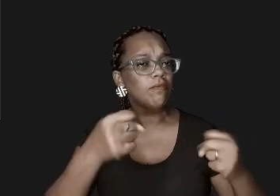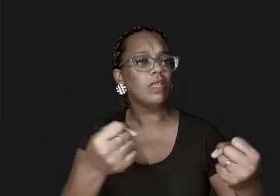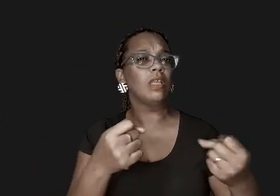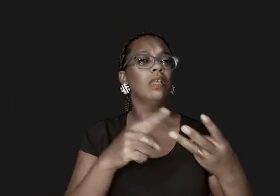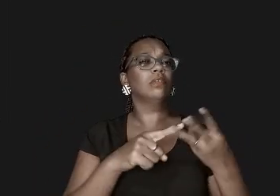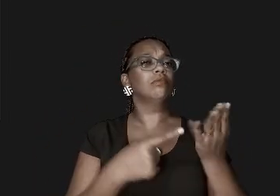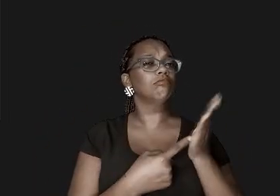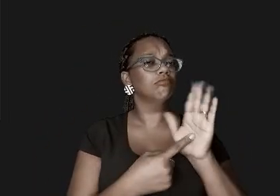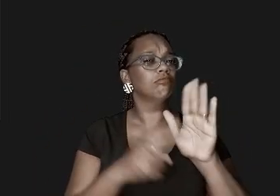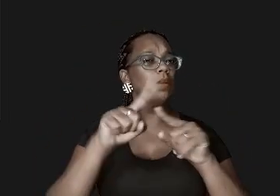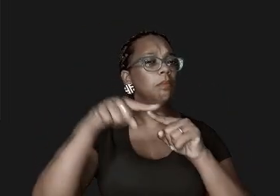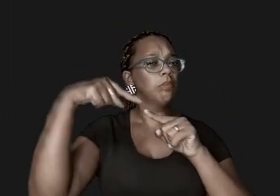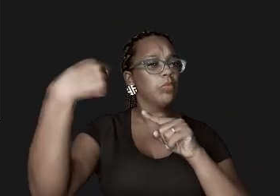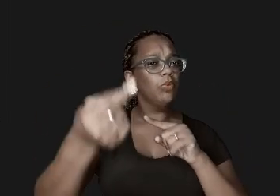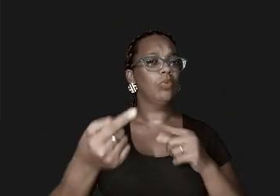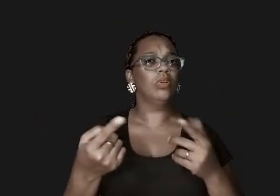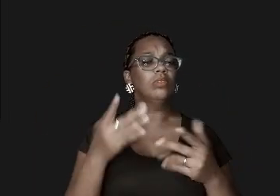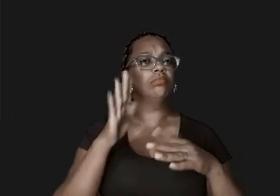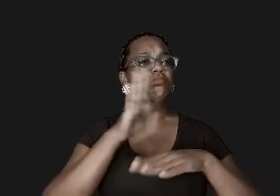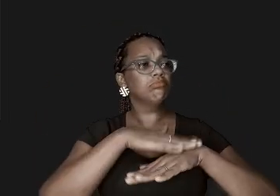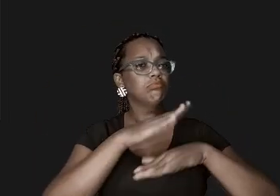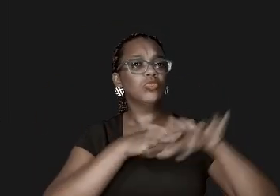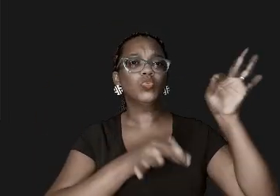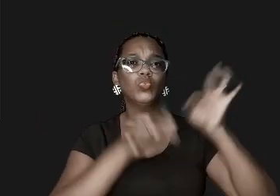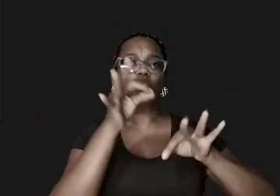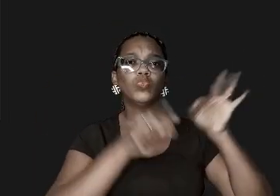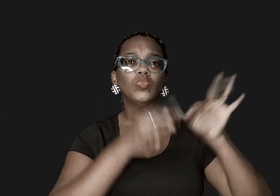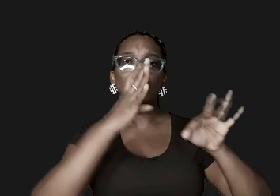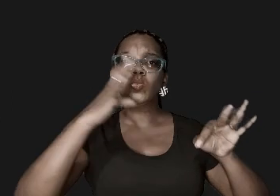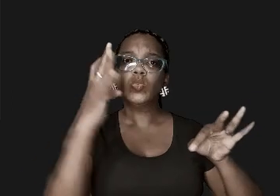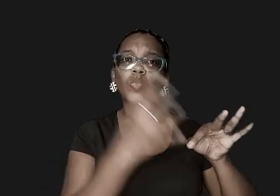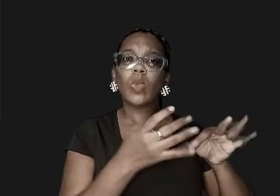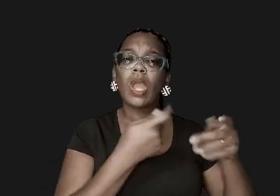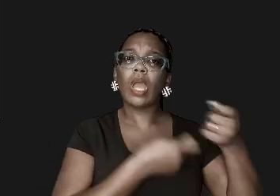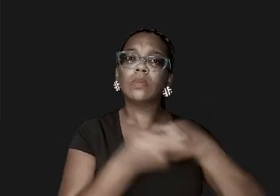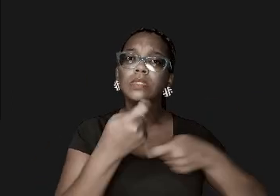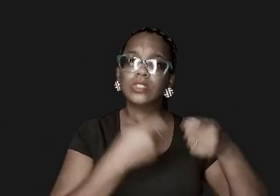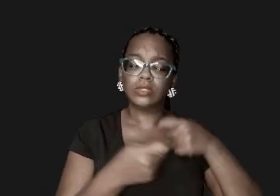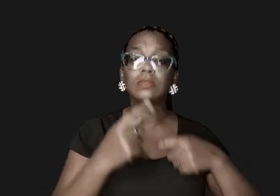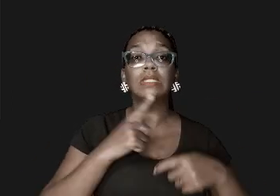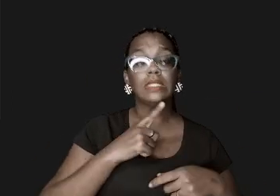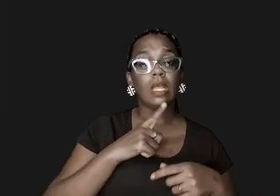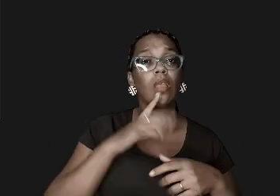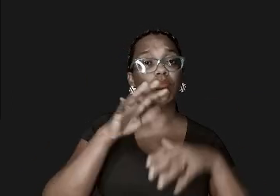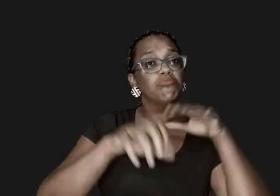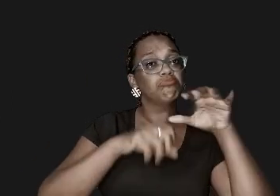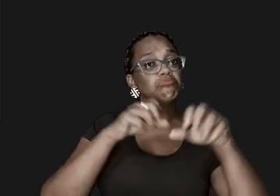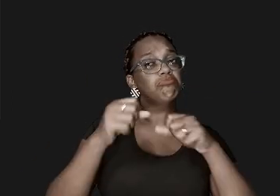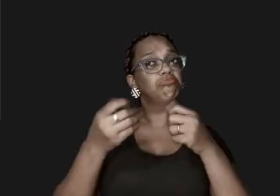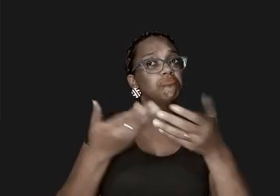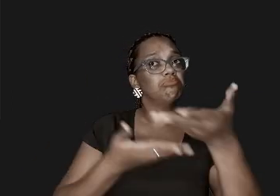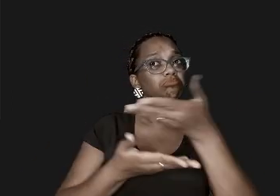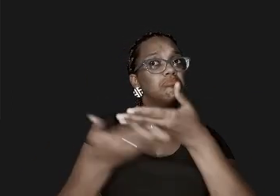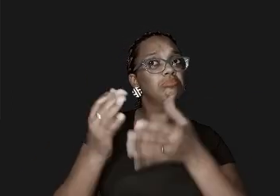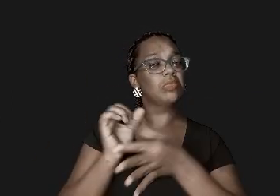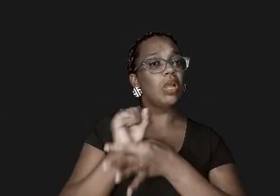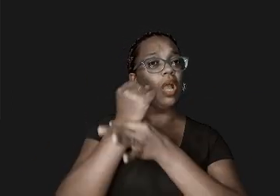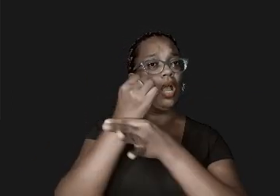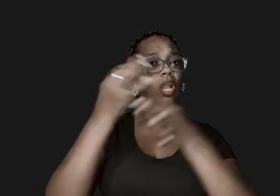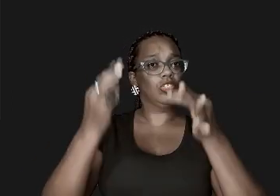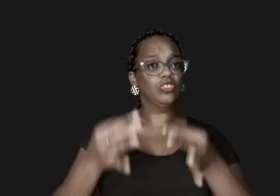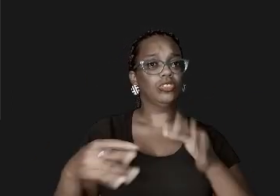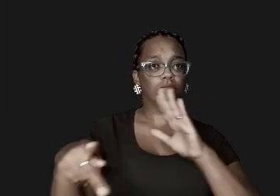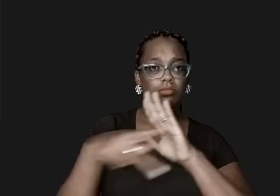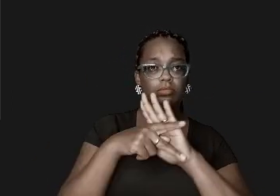processuais tudo devido processo legal que toda a posição de provas de defesa a manifestação posterior o próprio